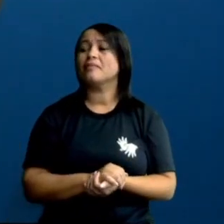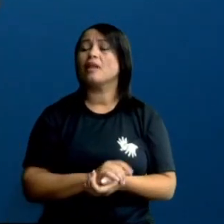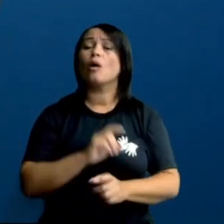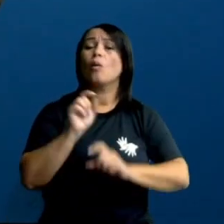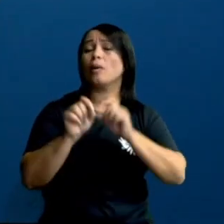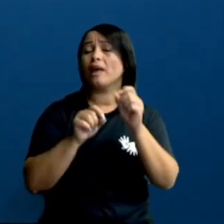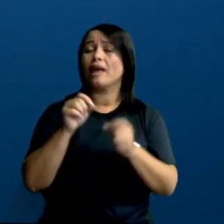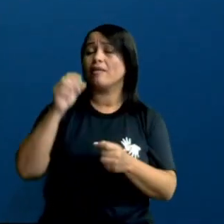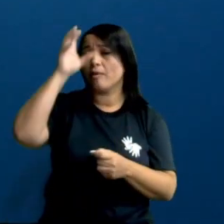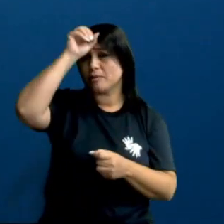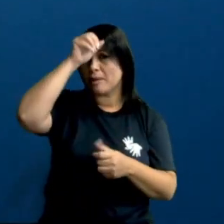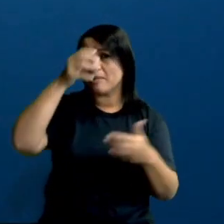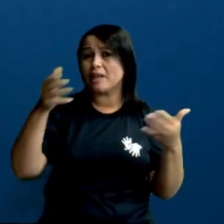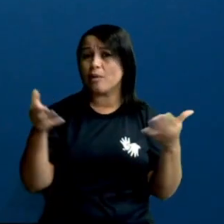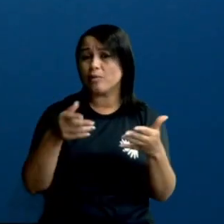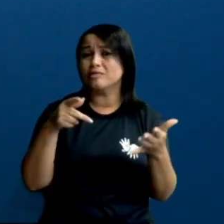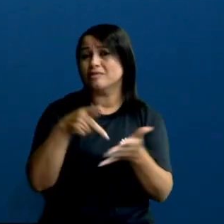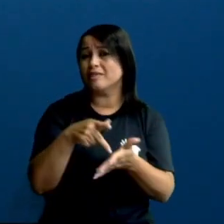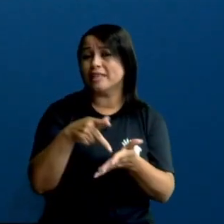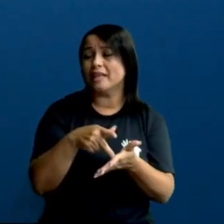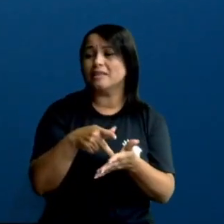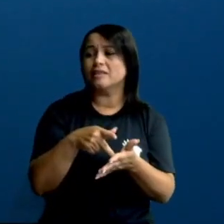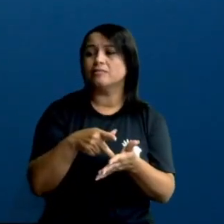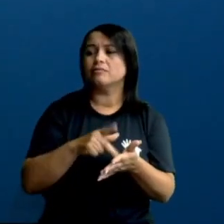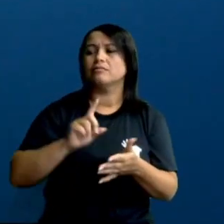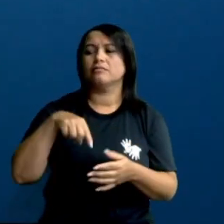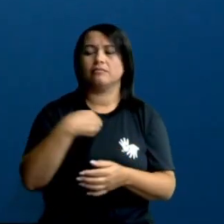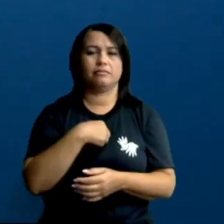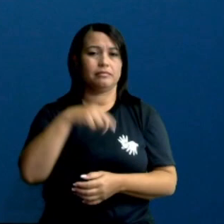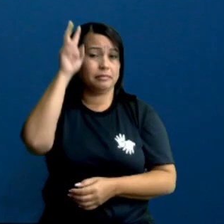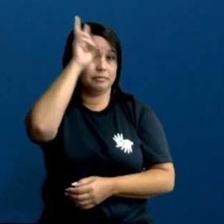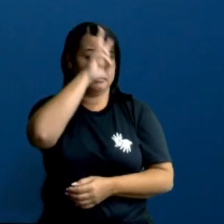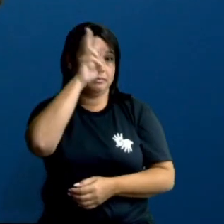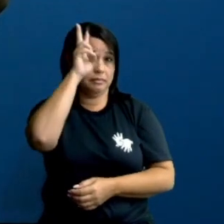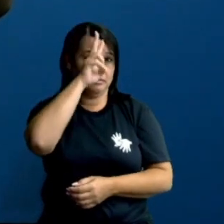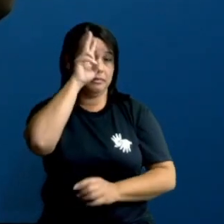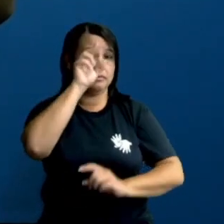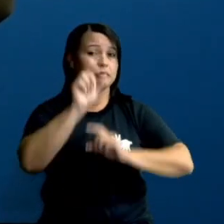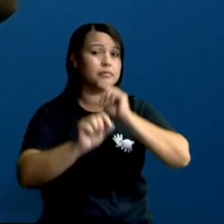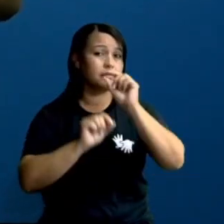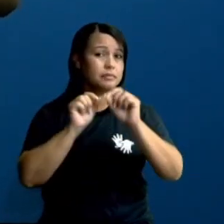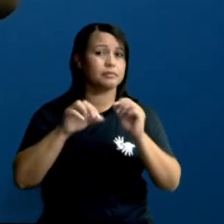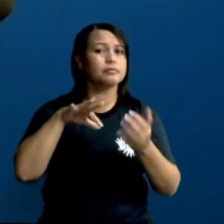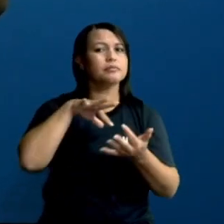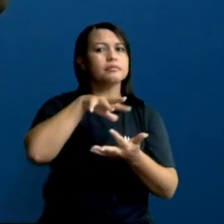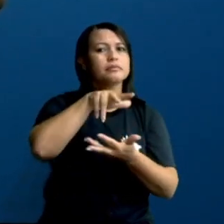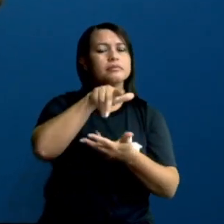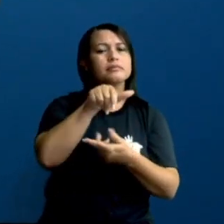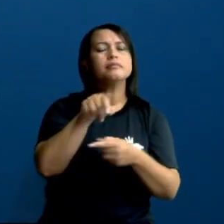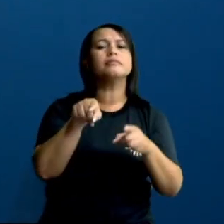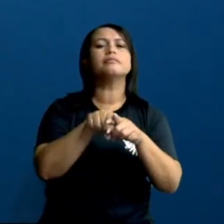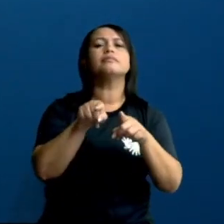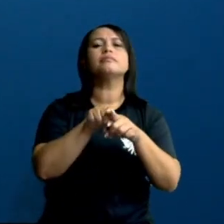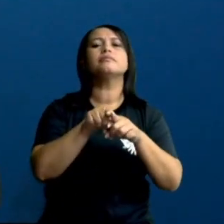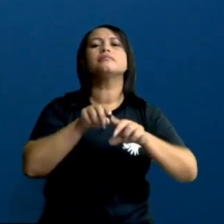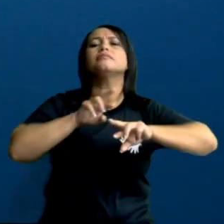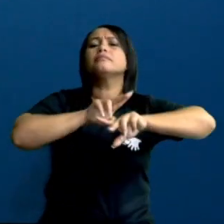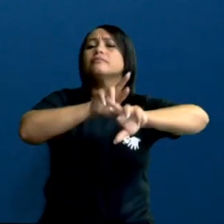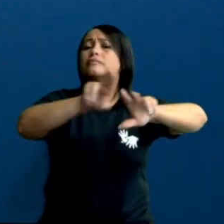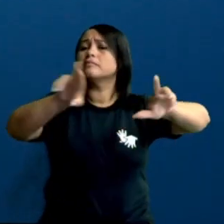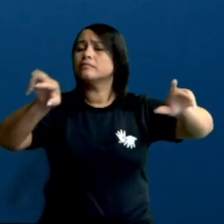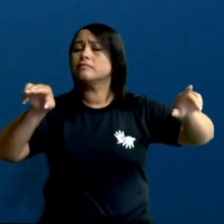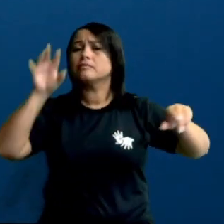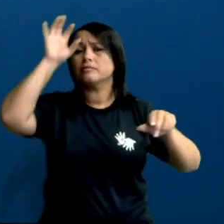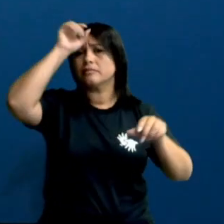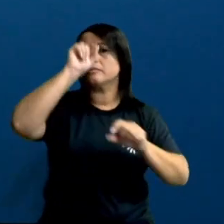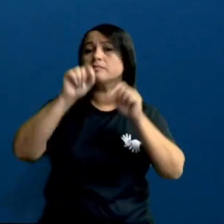O que vamos aprender de fato hoje? Nós vamos relembrar sobre o universo e os seus astros, aprender o que